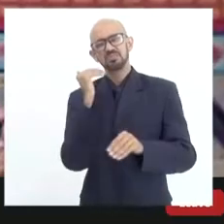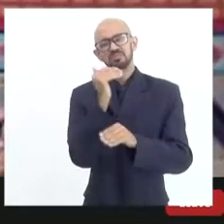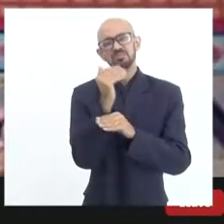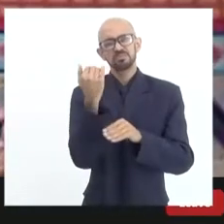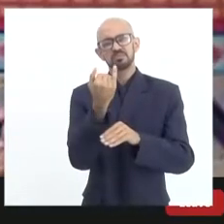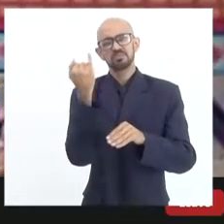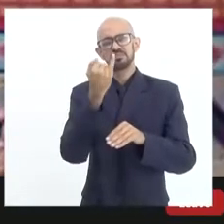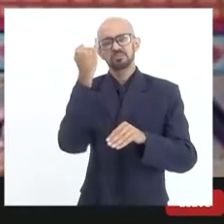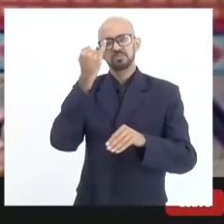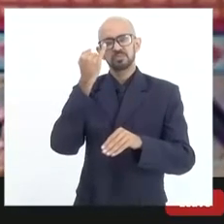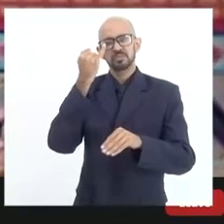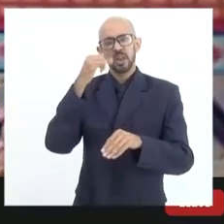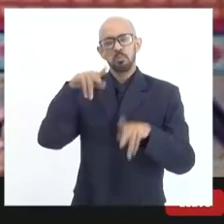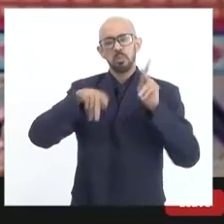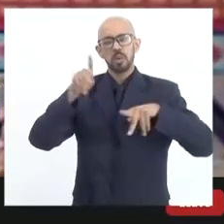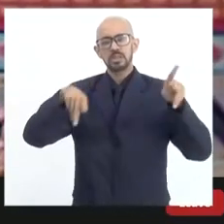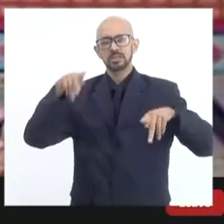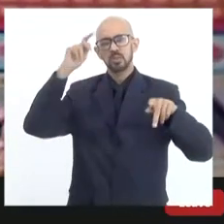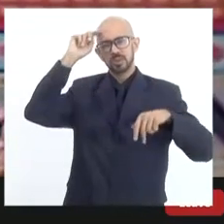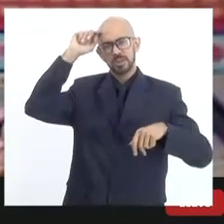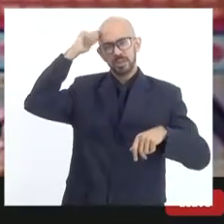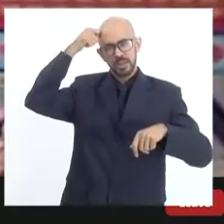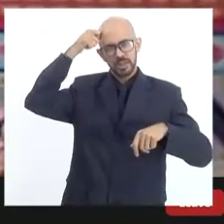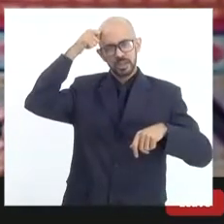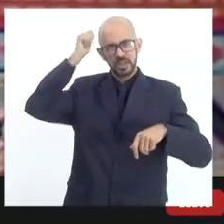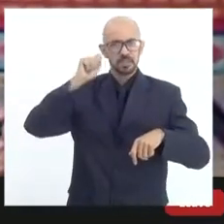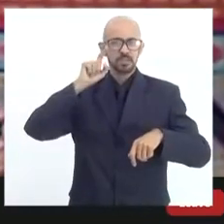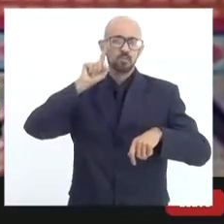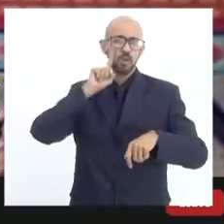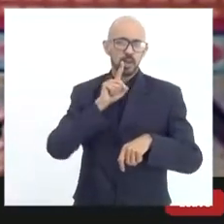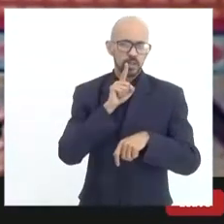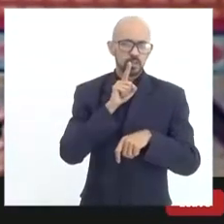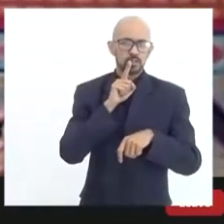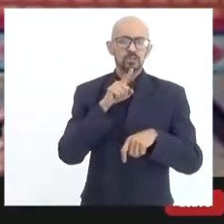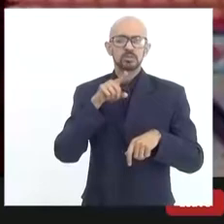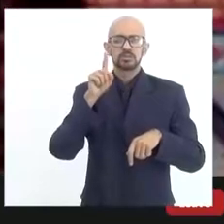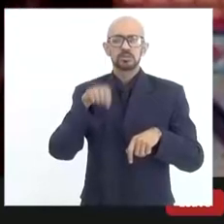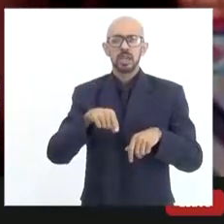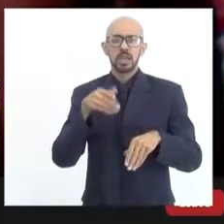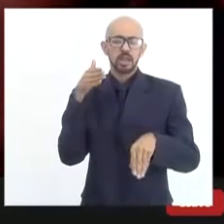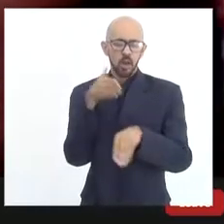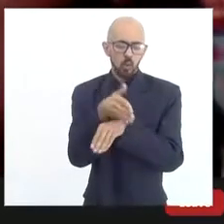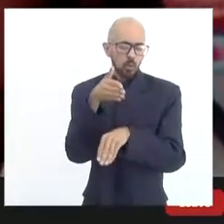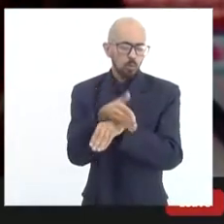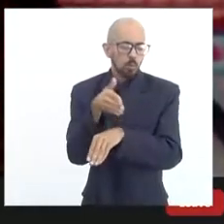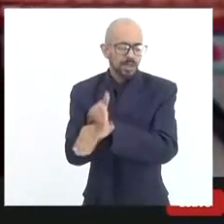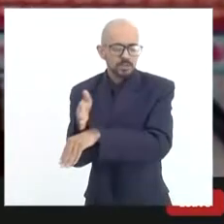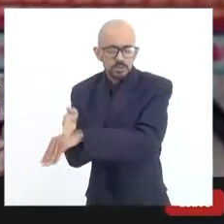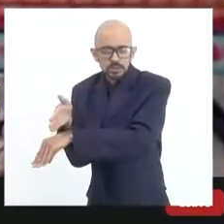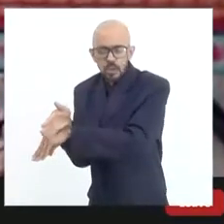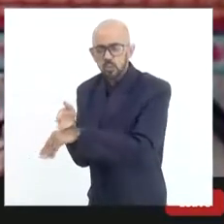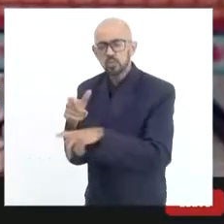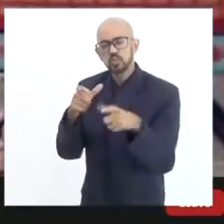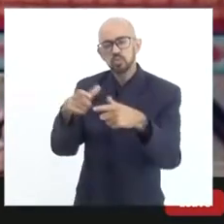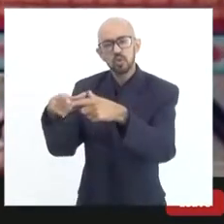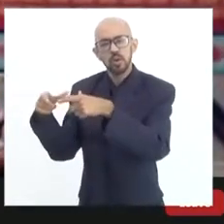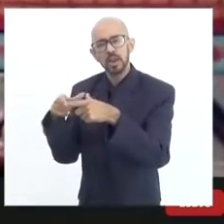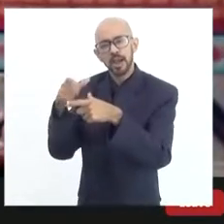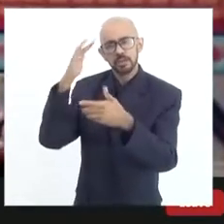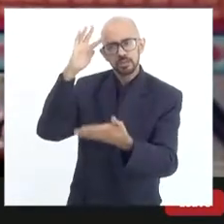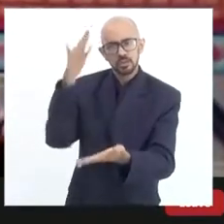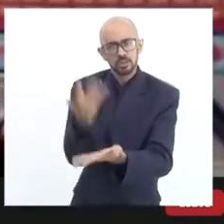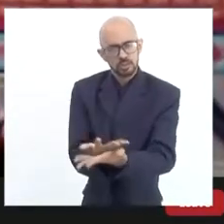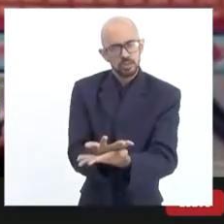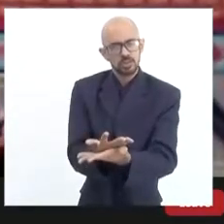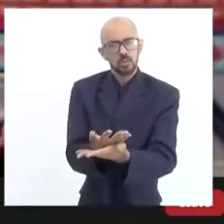entre pretos e pardos, na ocupação de espaços de poder e de decisão. Porque a